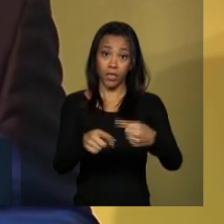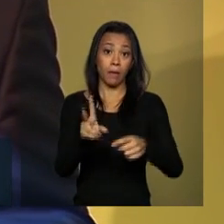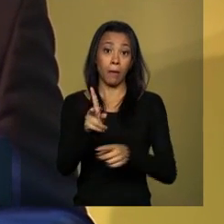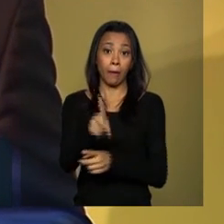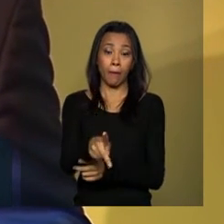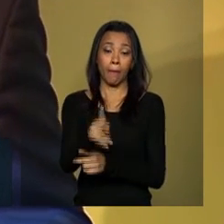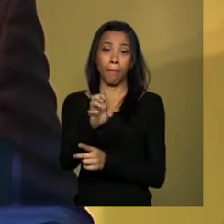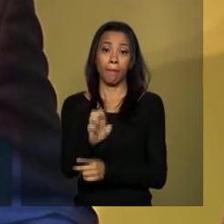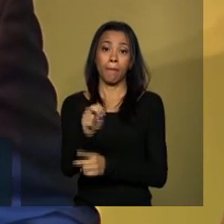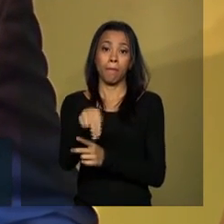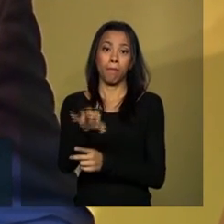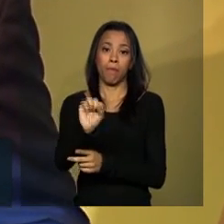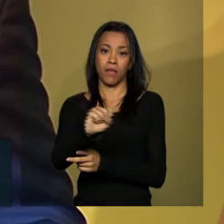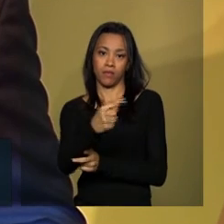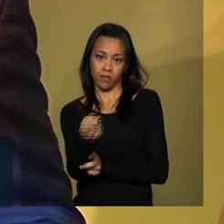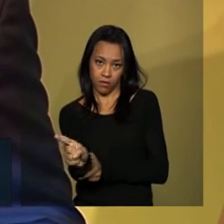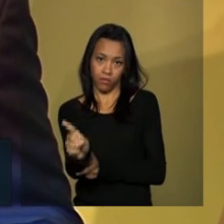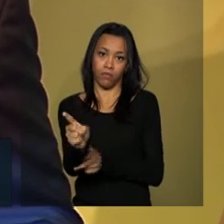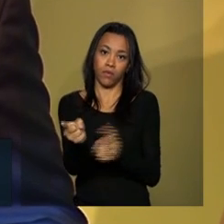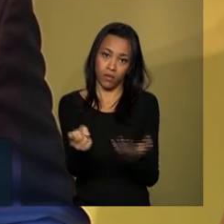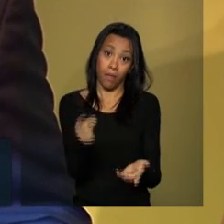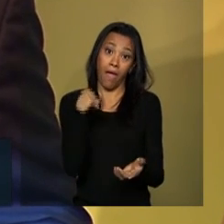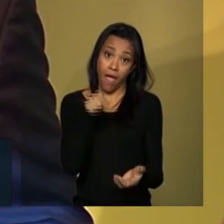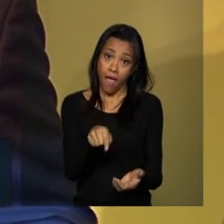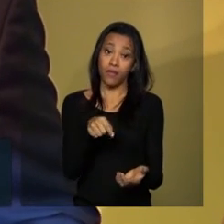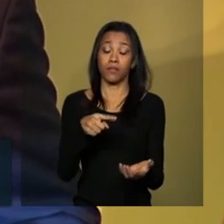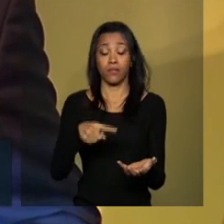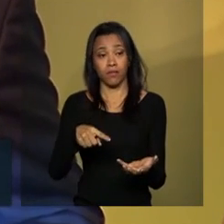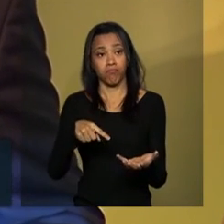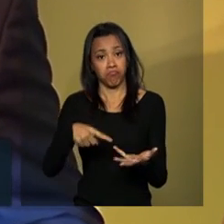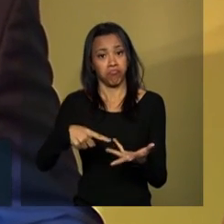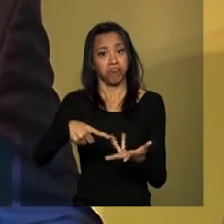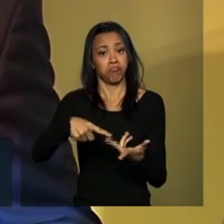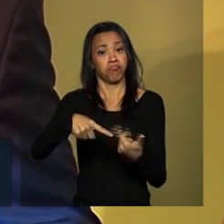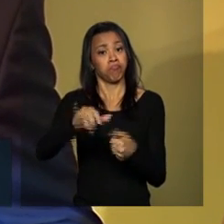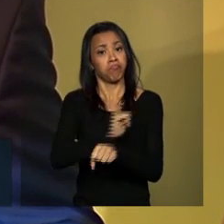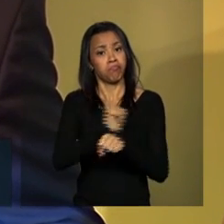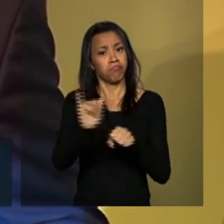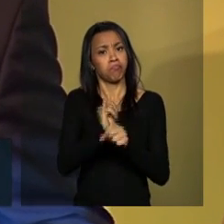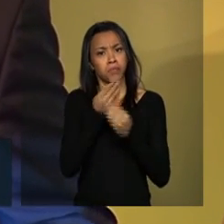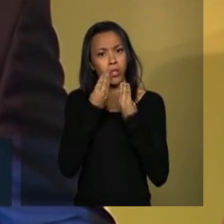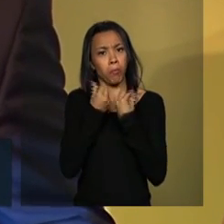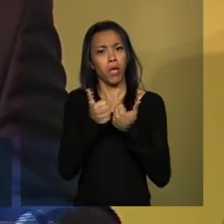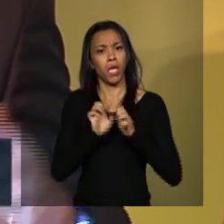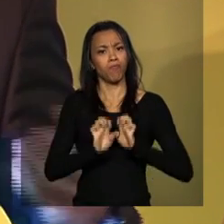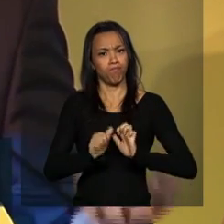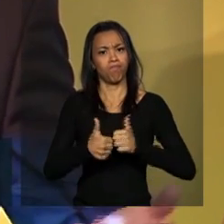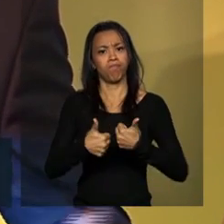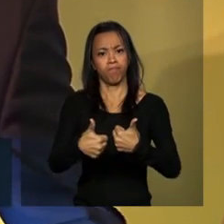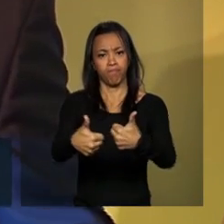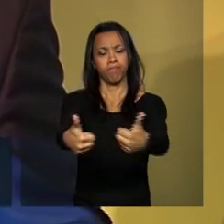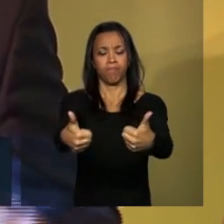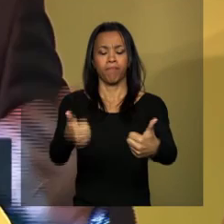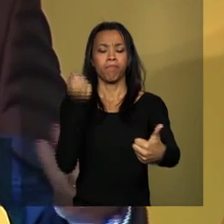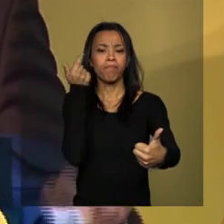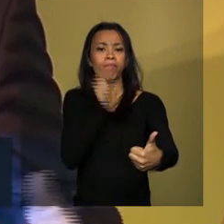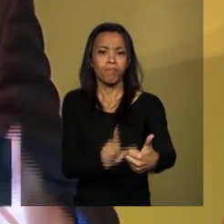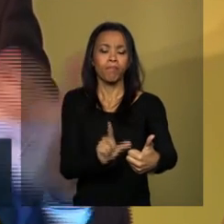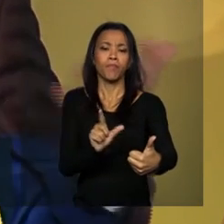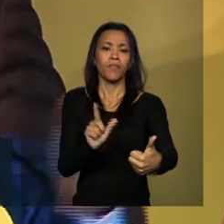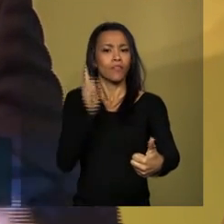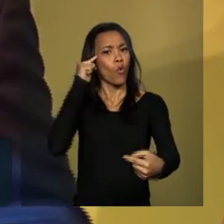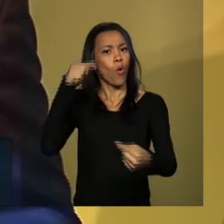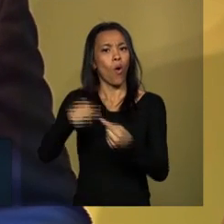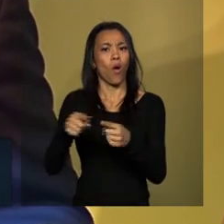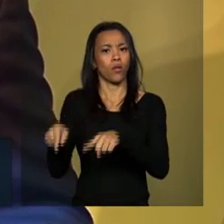Então, essas iniciativas estão dando certo e estão concretizando as iniciativas da